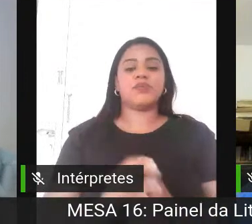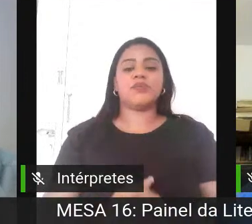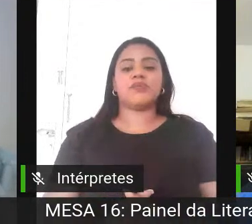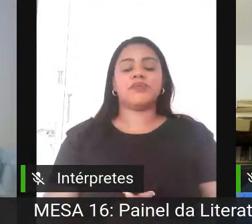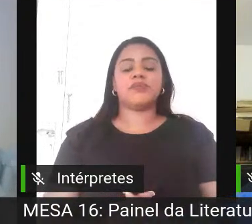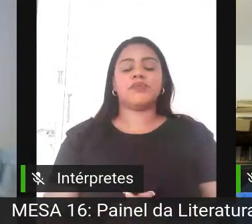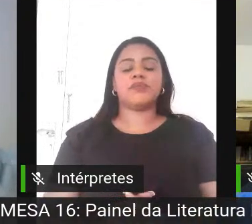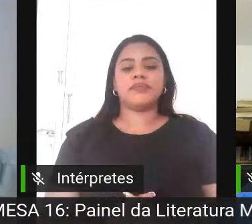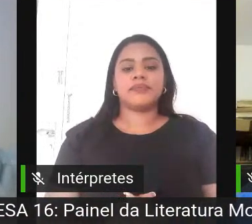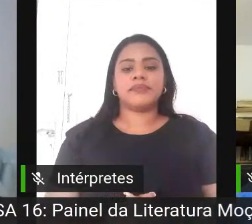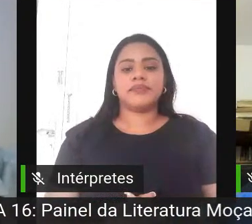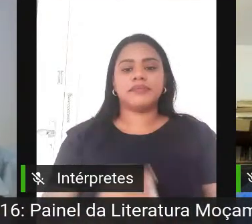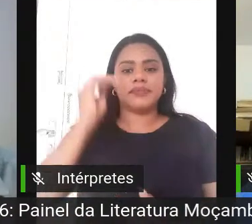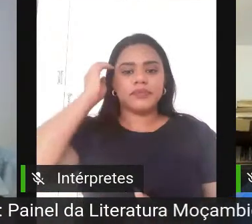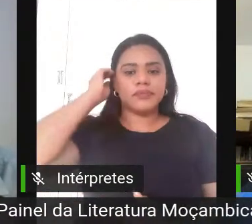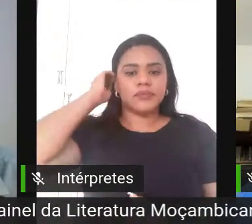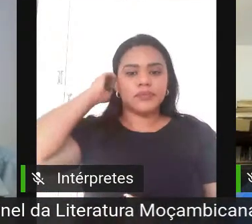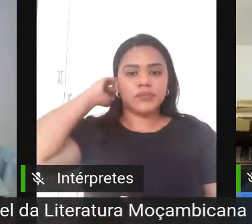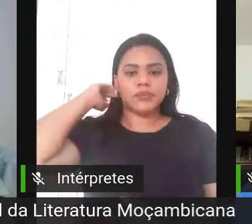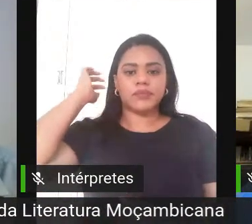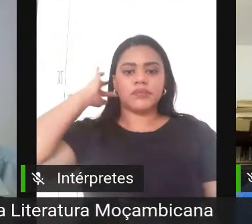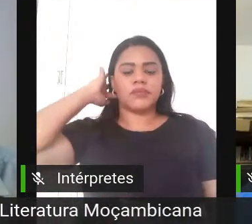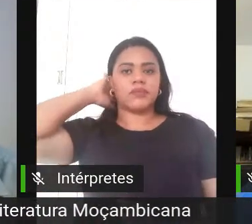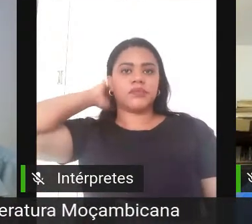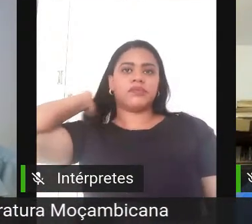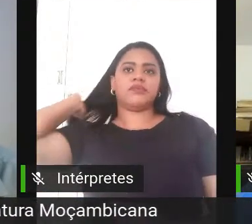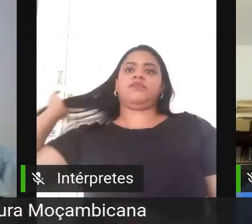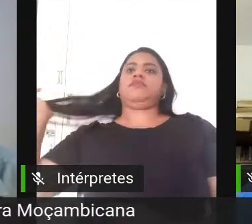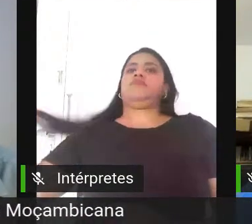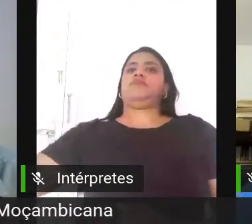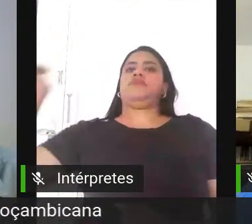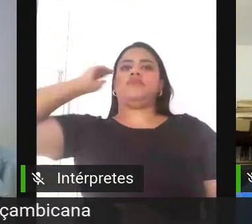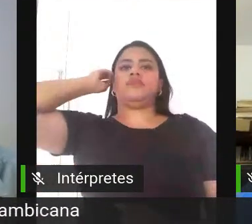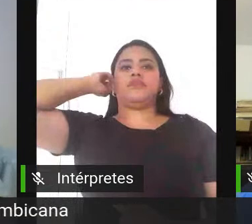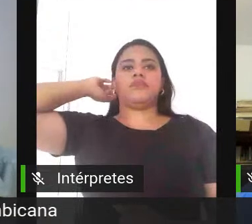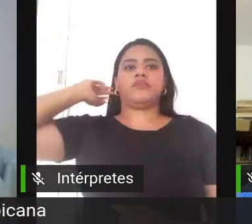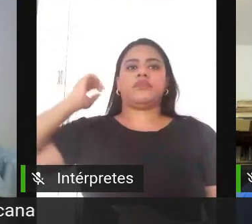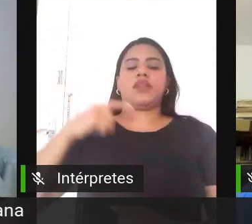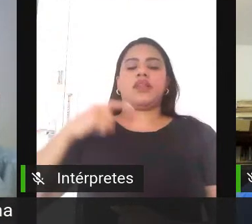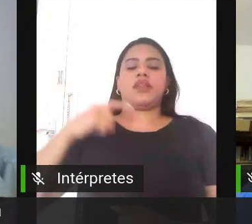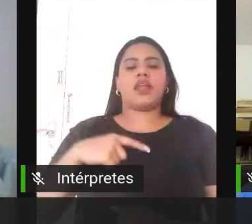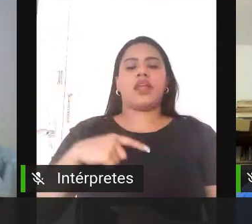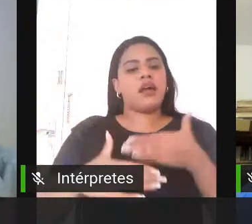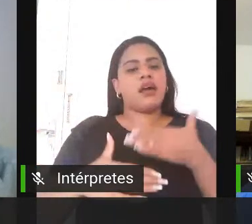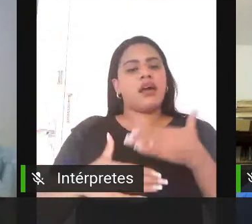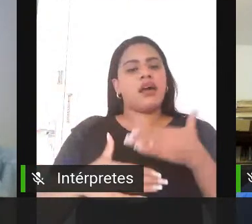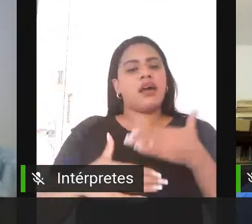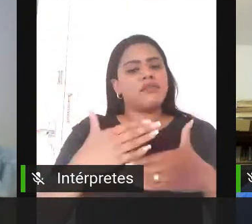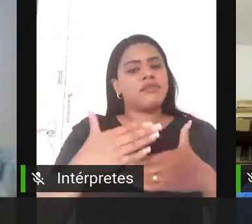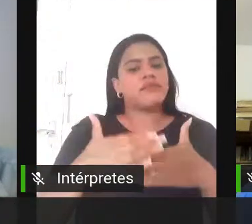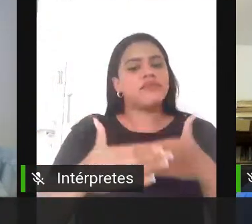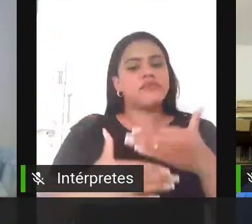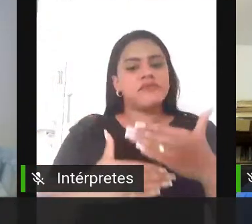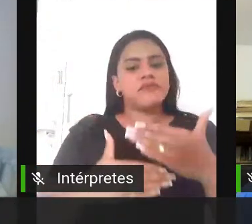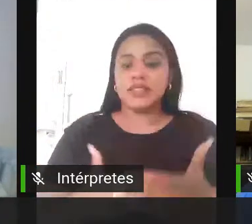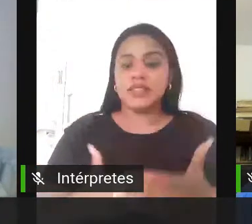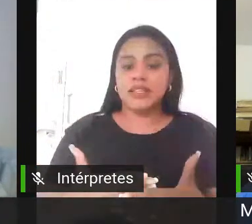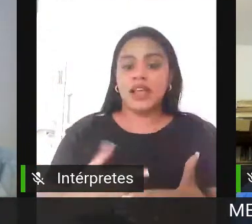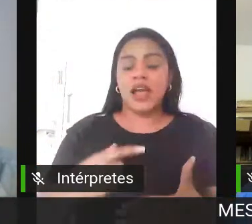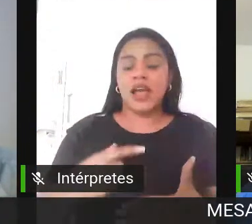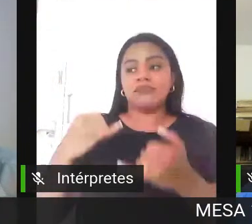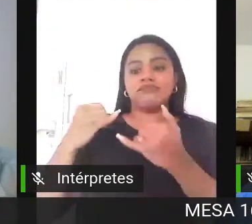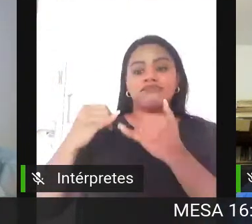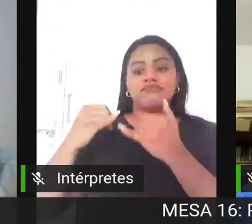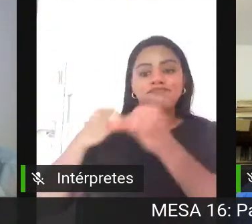iria avançar com outro. Já que ela caiu, vamos tentar fazer aqui tudo, vou tentar fazer